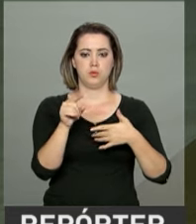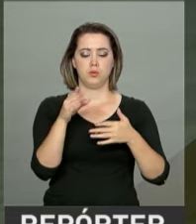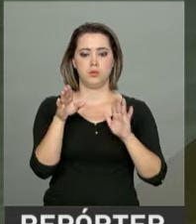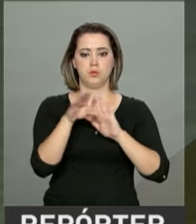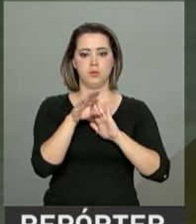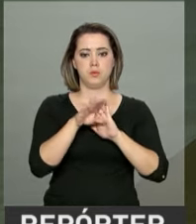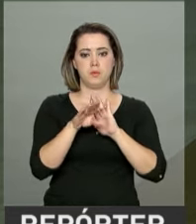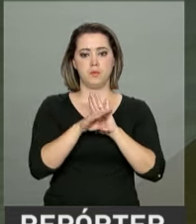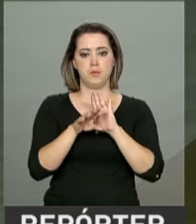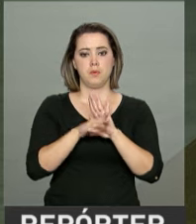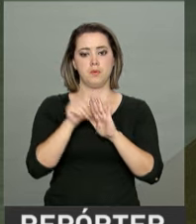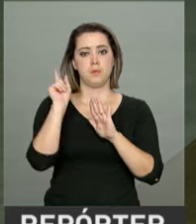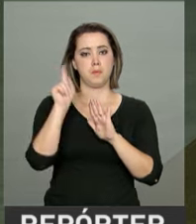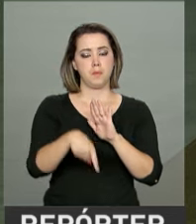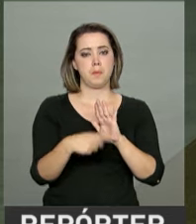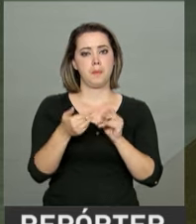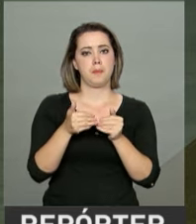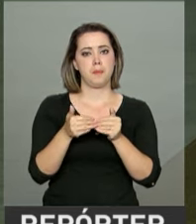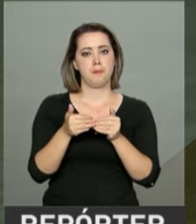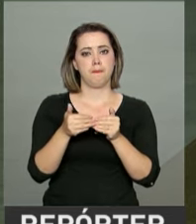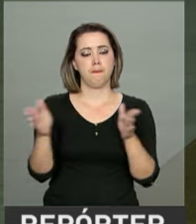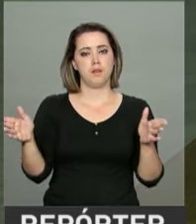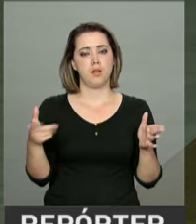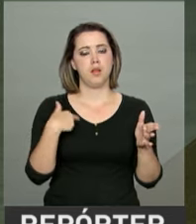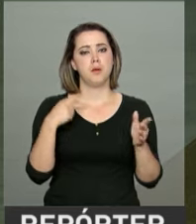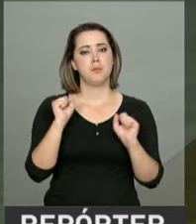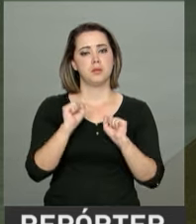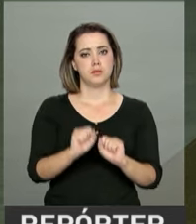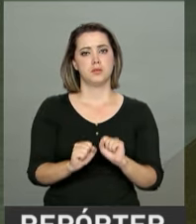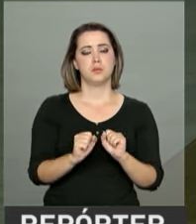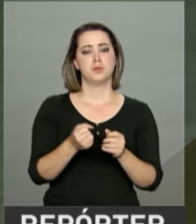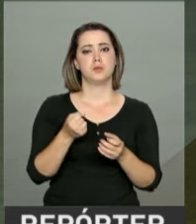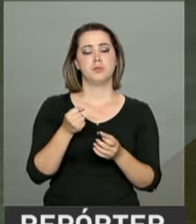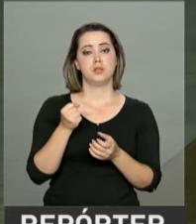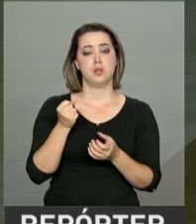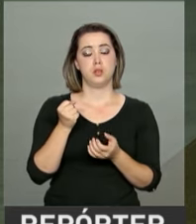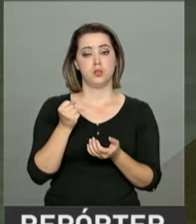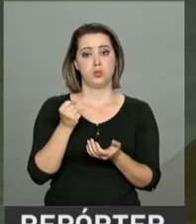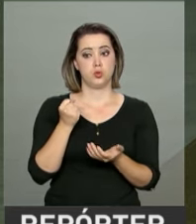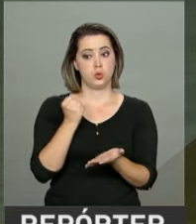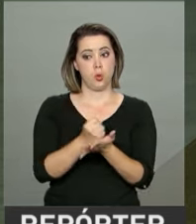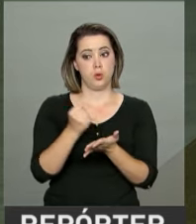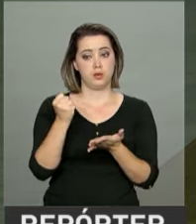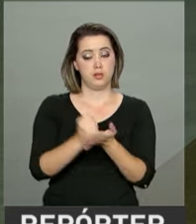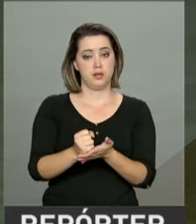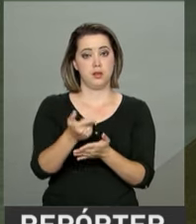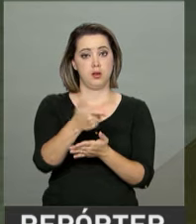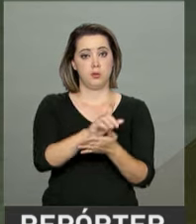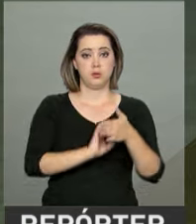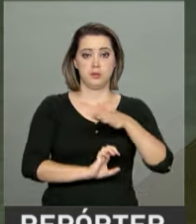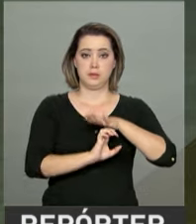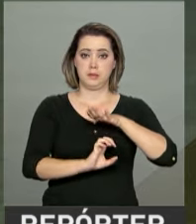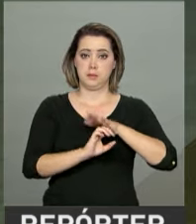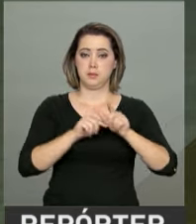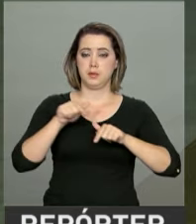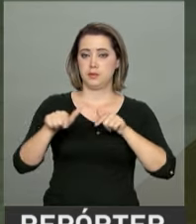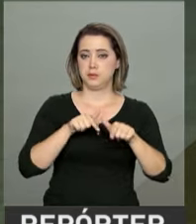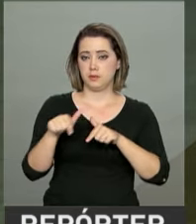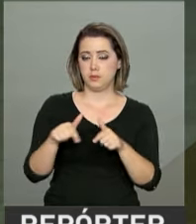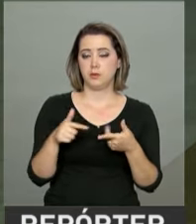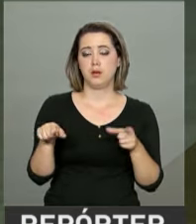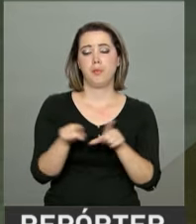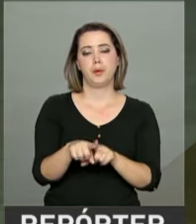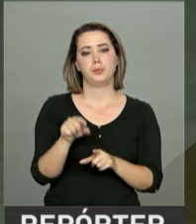projeto, como eu acabei de dizer, é a ampliação da possibilidade de terceirização no mercado de trabalho. Até esta